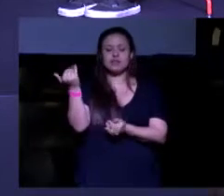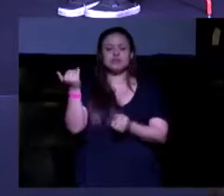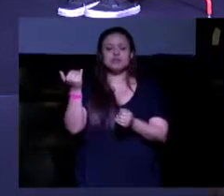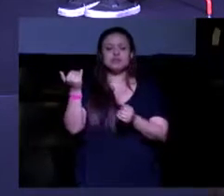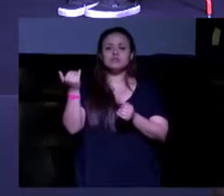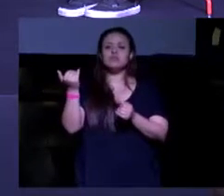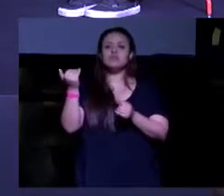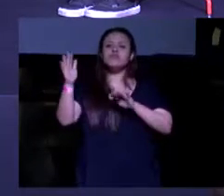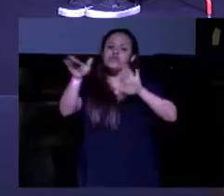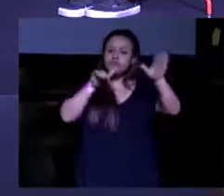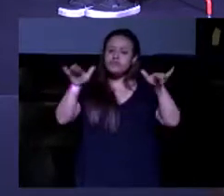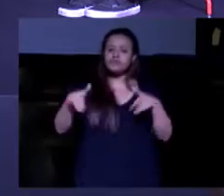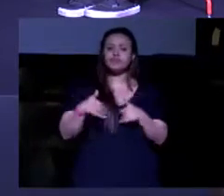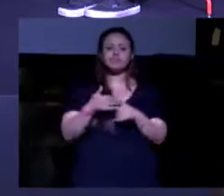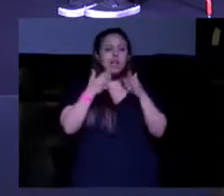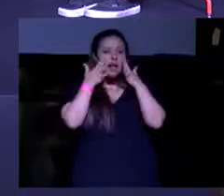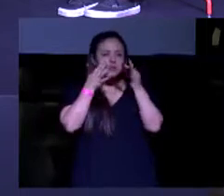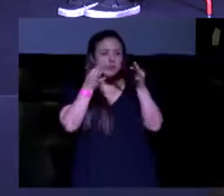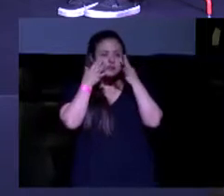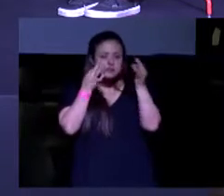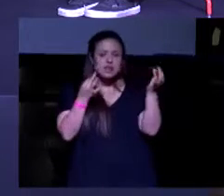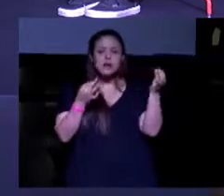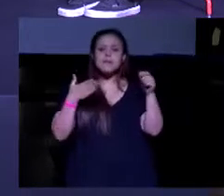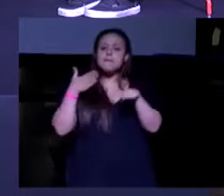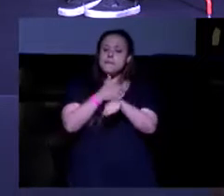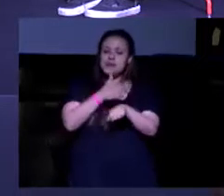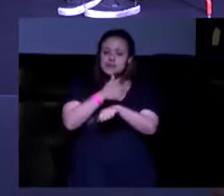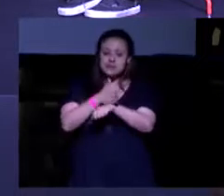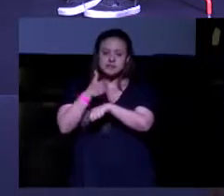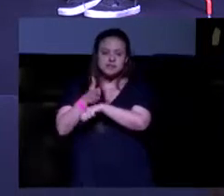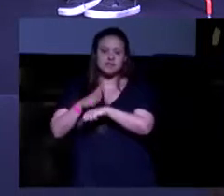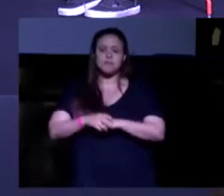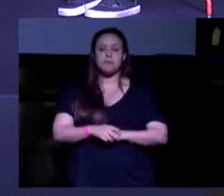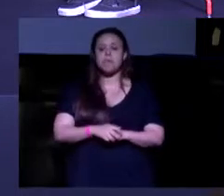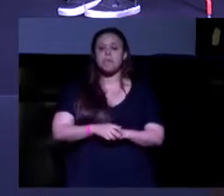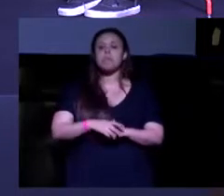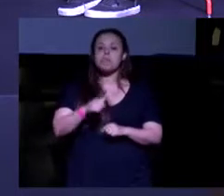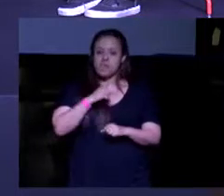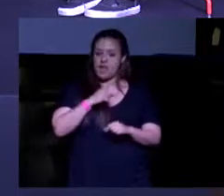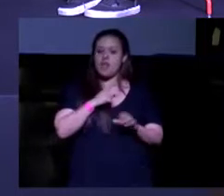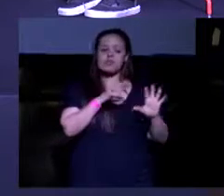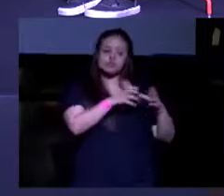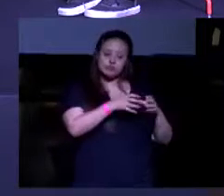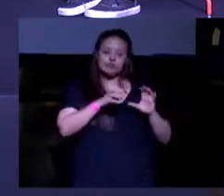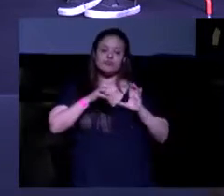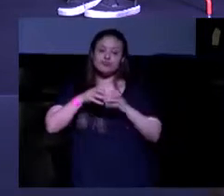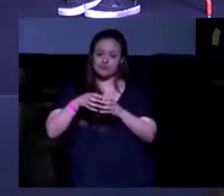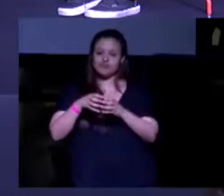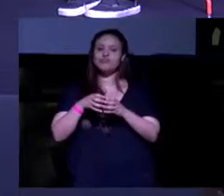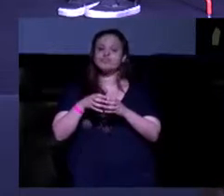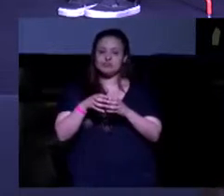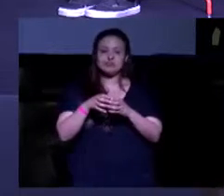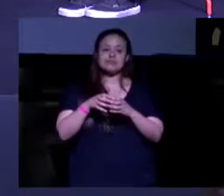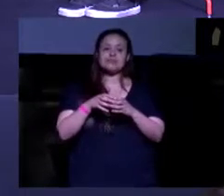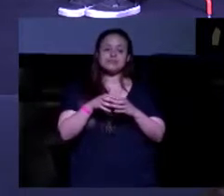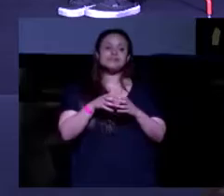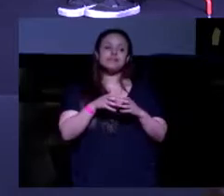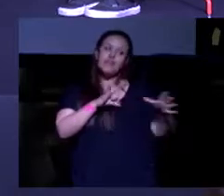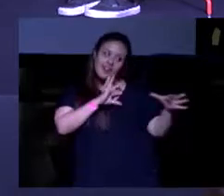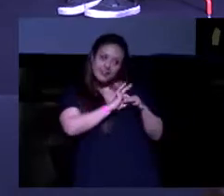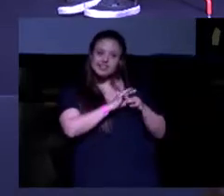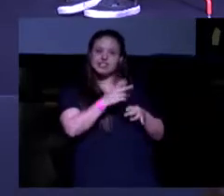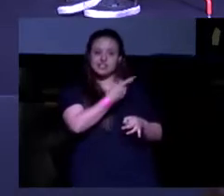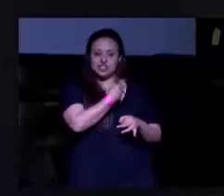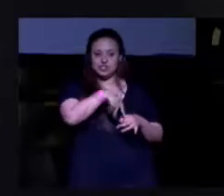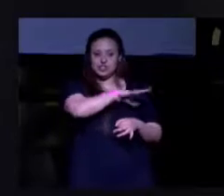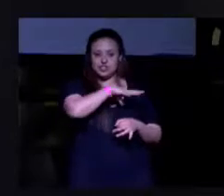ativa. E, para fazer isso acontecer, a gente contou com a parceria do Shoot the Shit, do Atados, para desenvolver conteúdo, para pensar em